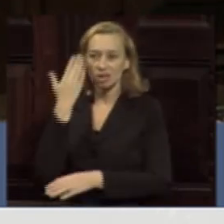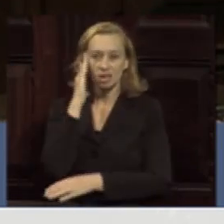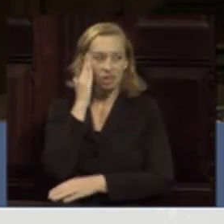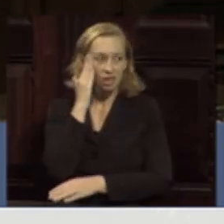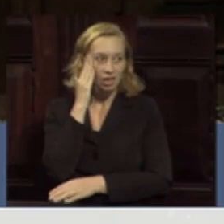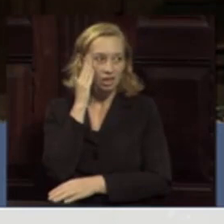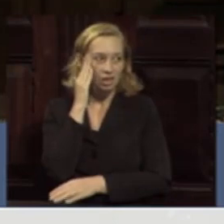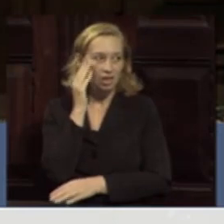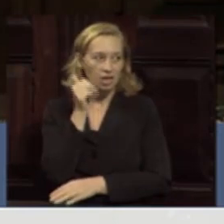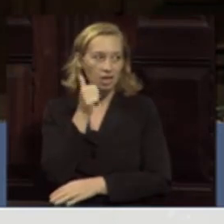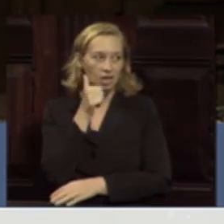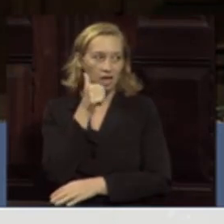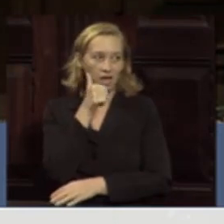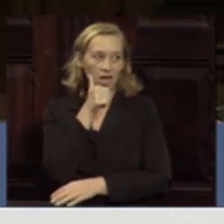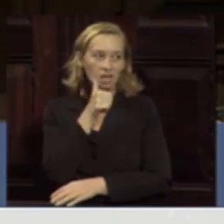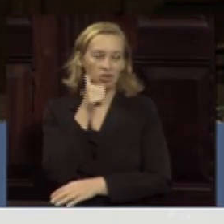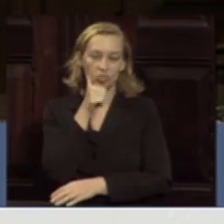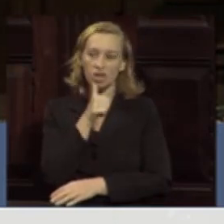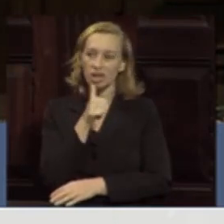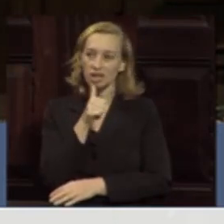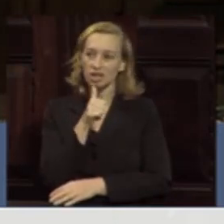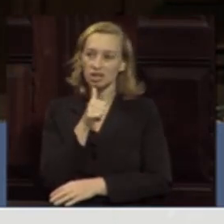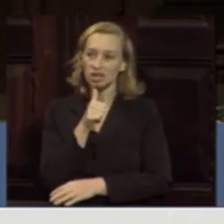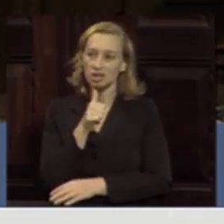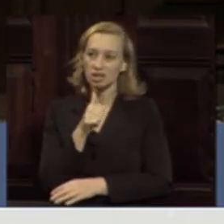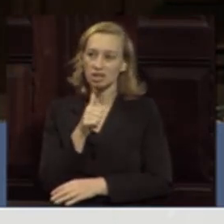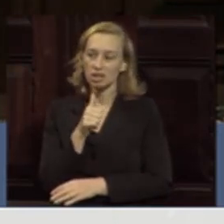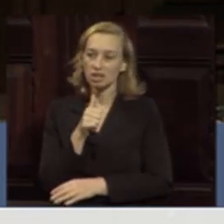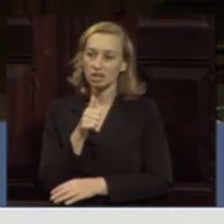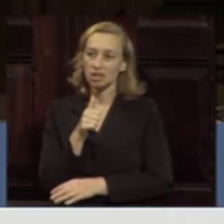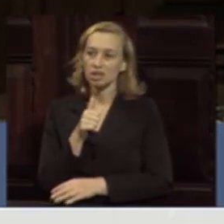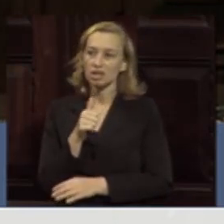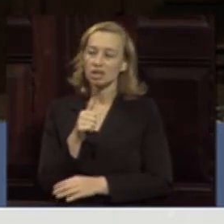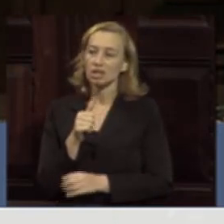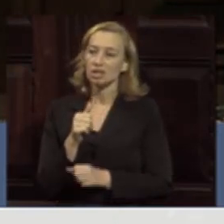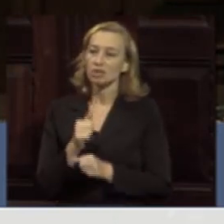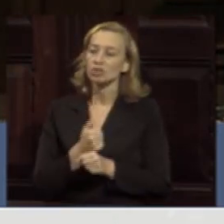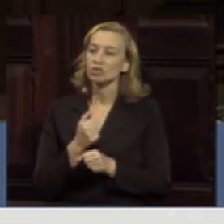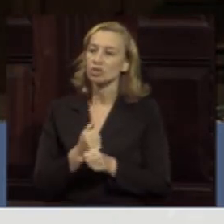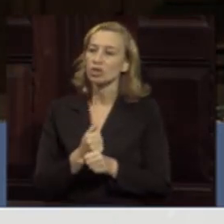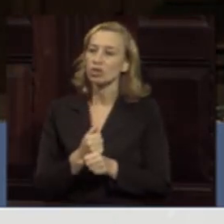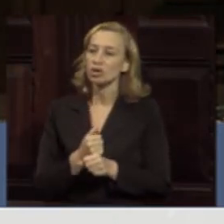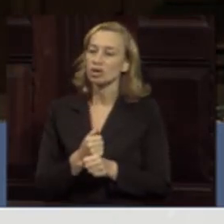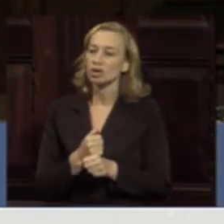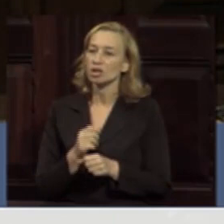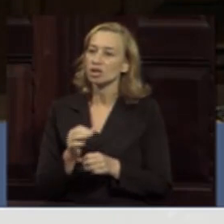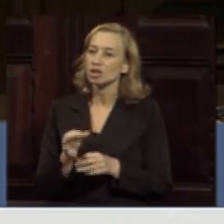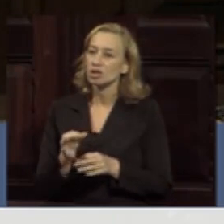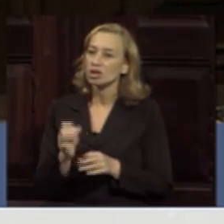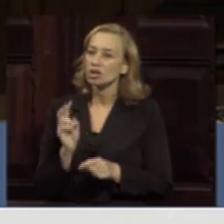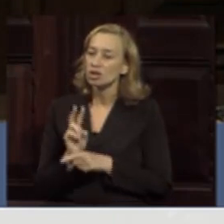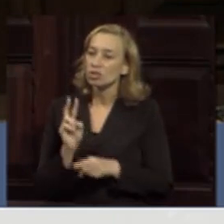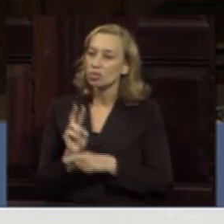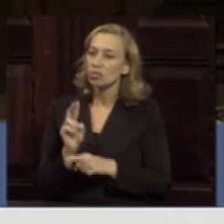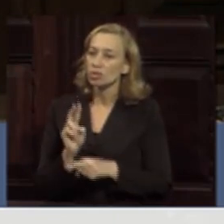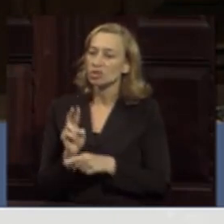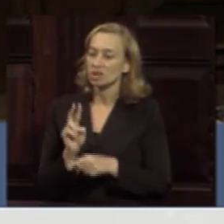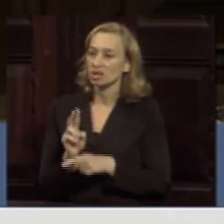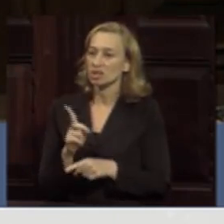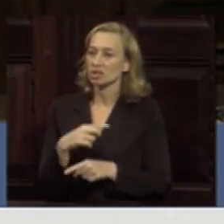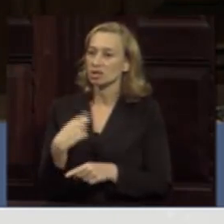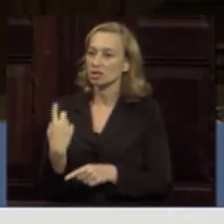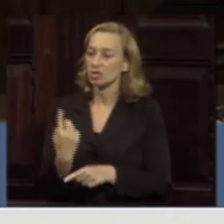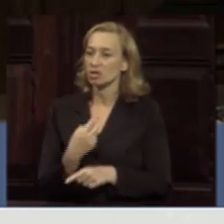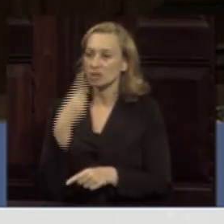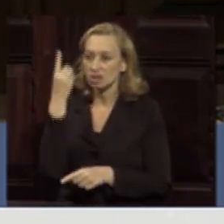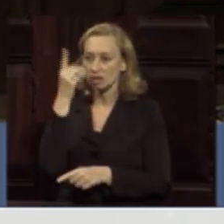o nosso mandato. O nosso mandato também é predominantemente feminino, e eu tenho muita gratidão, muito apreço, muita admiração por